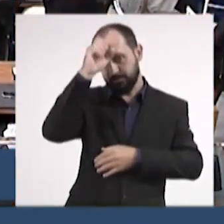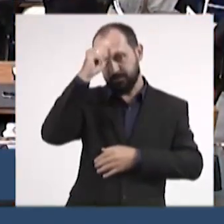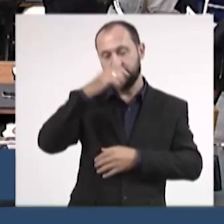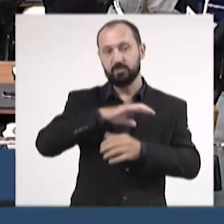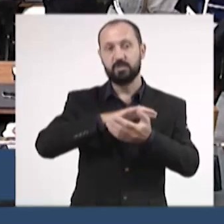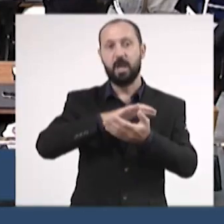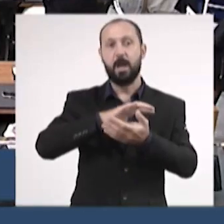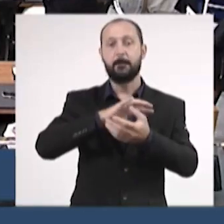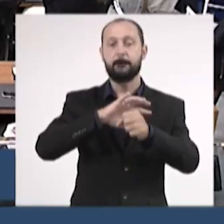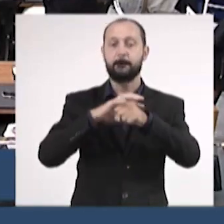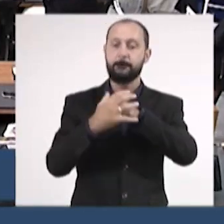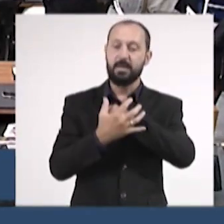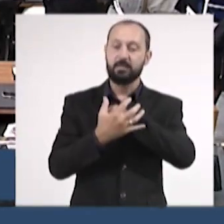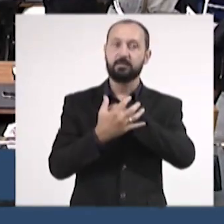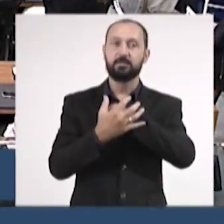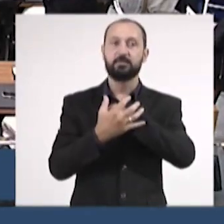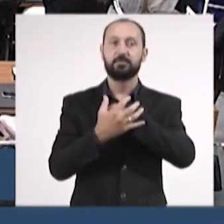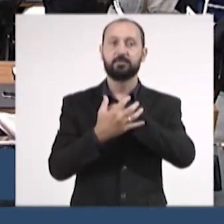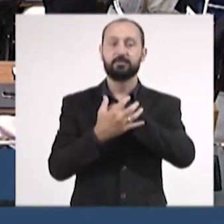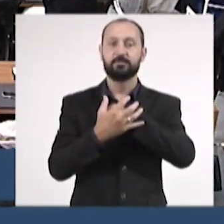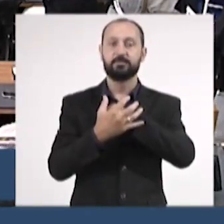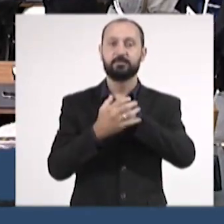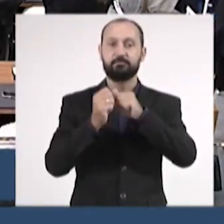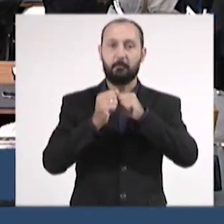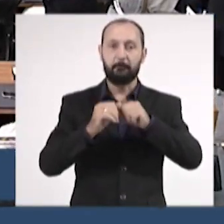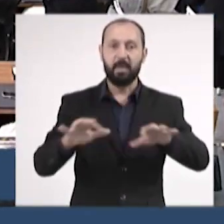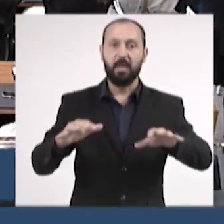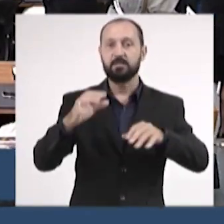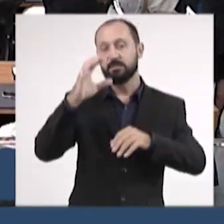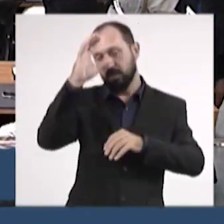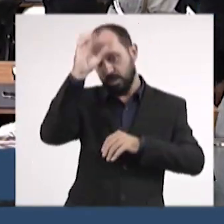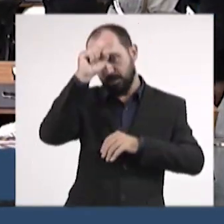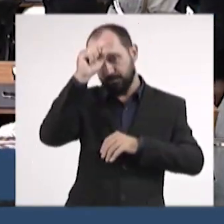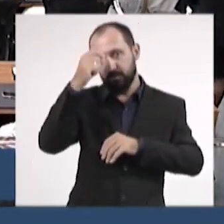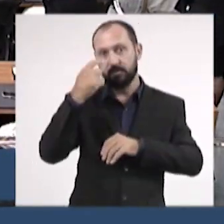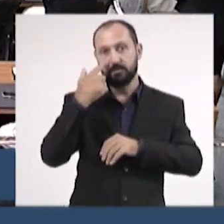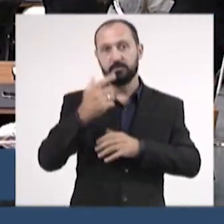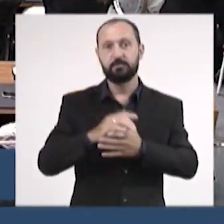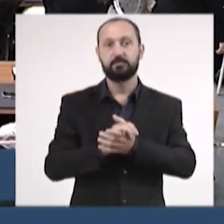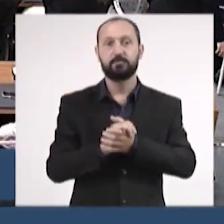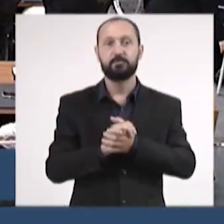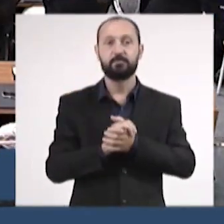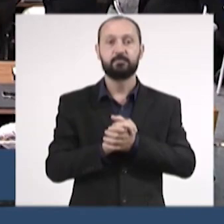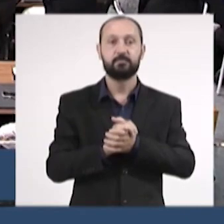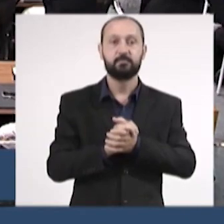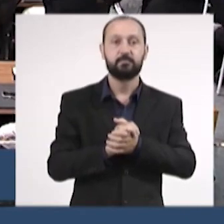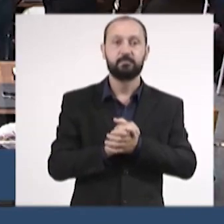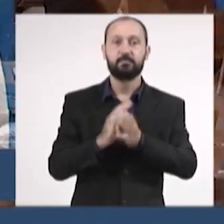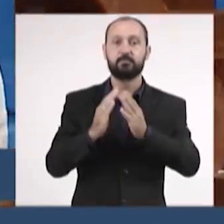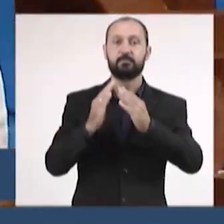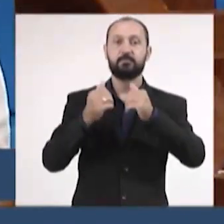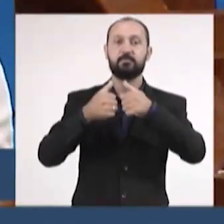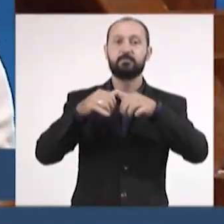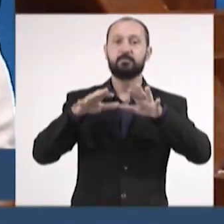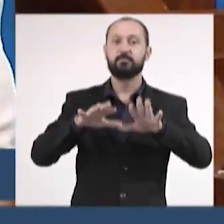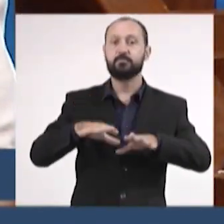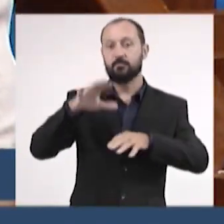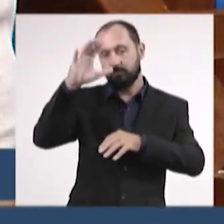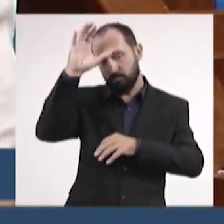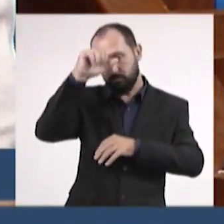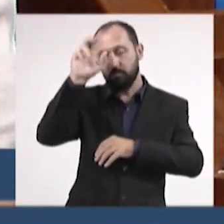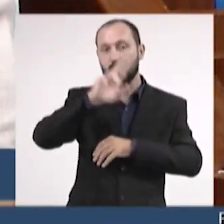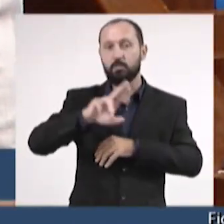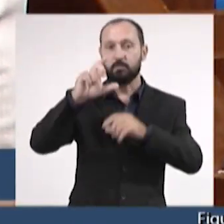pandemia da Covid, nós aprendemos a nos reeducar. Nós ficamos em casa, nós aprendemos a usar